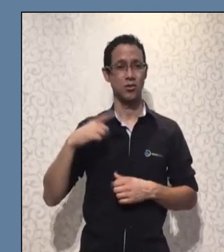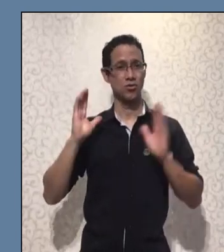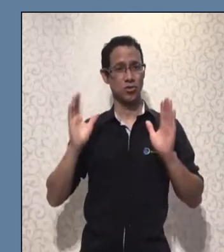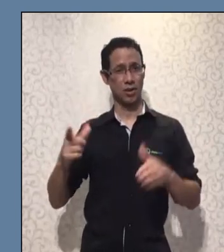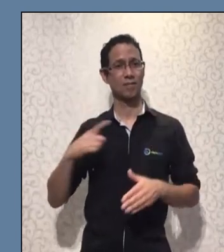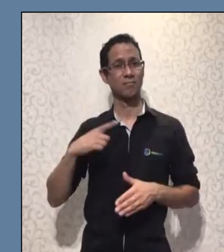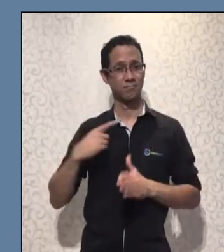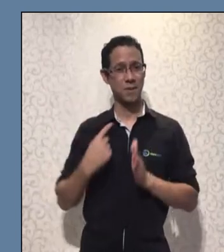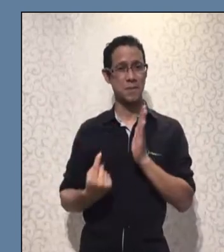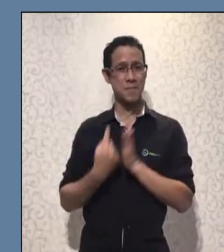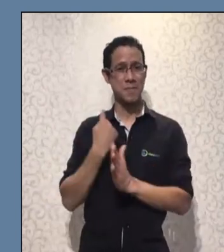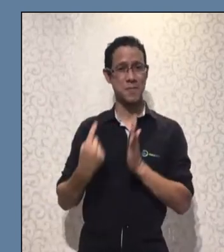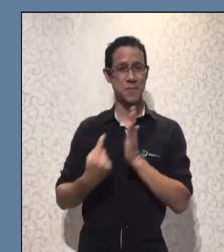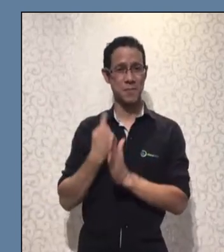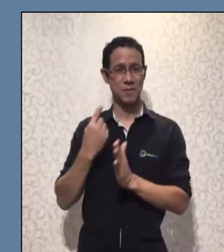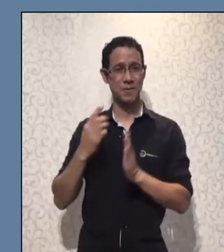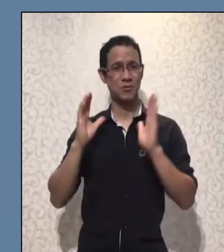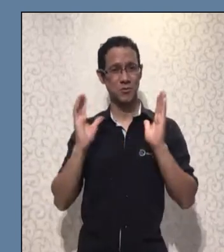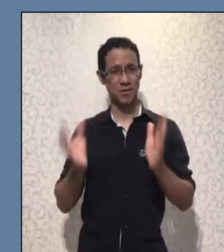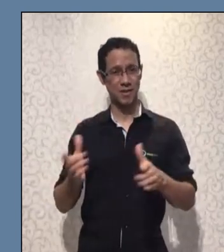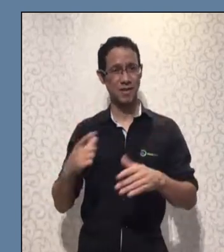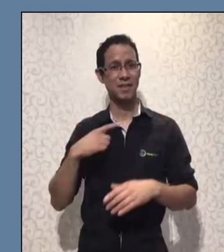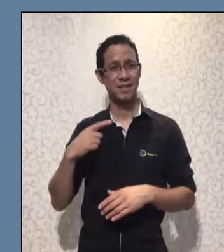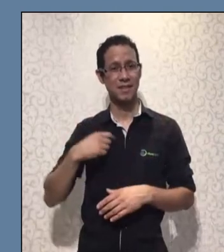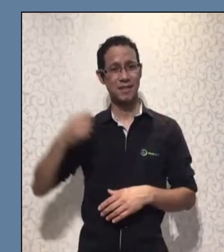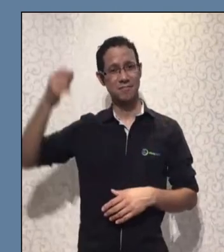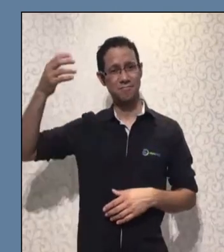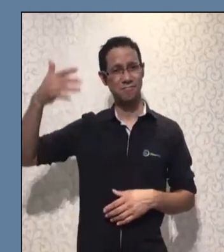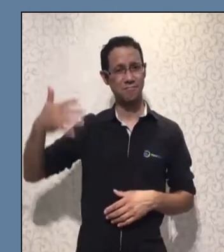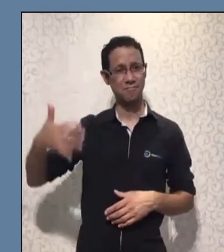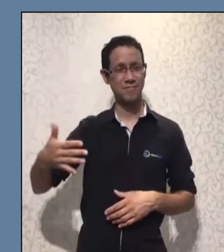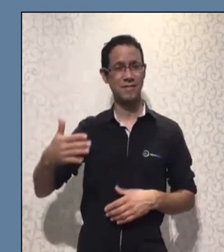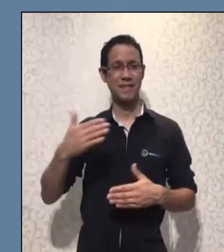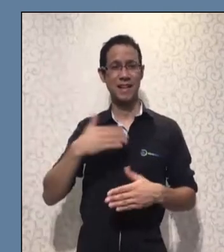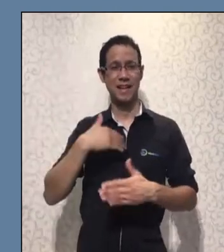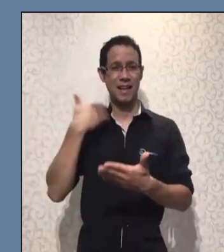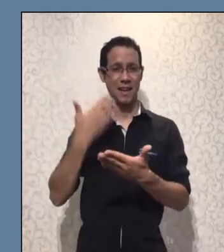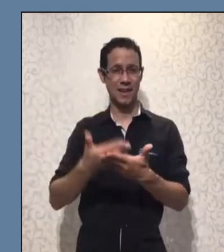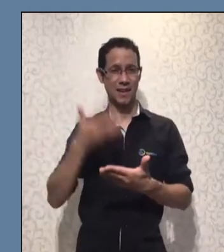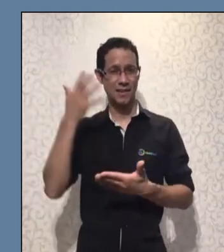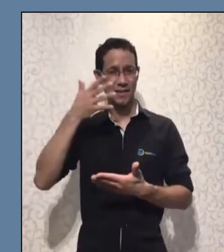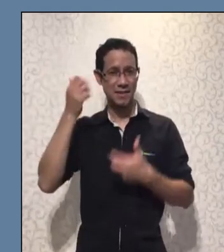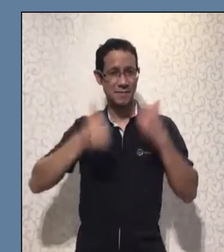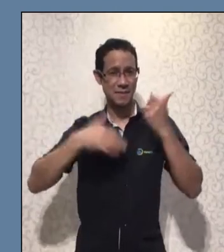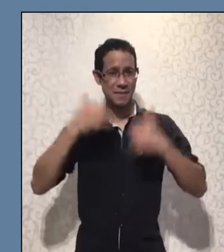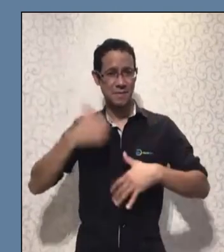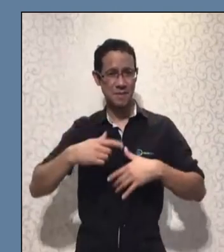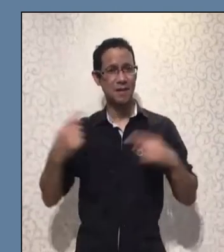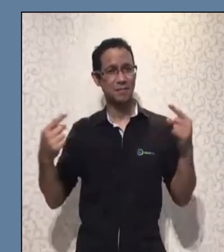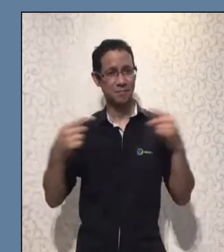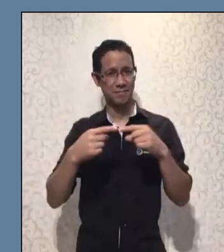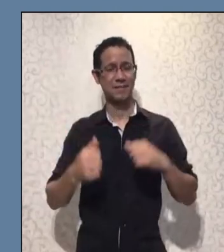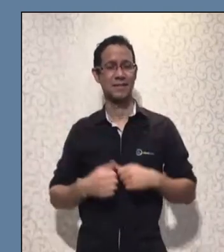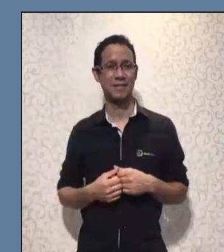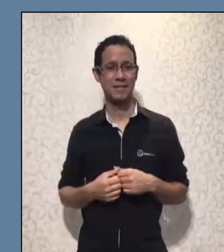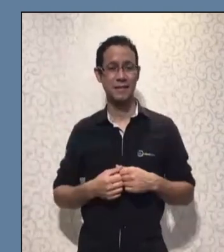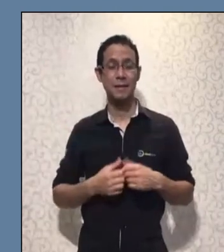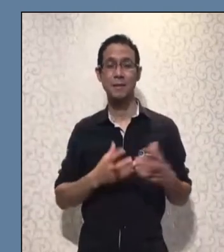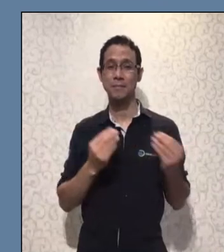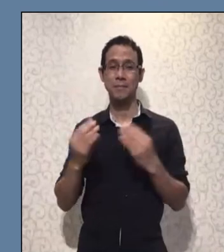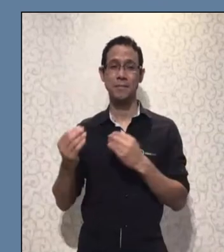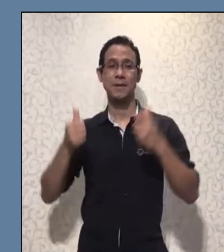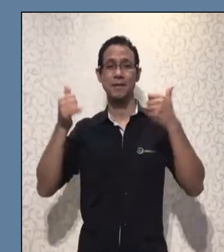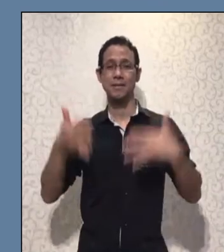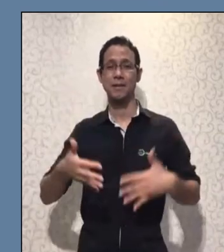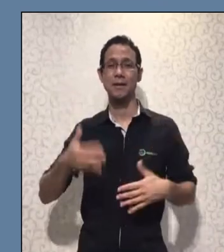gente em relação a tudo isso que foi dito até aqui, né? Muita gente falando sobre a